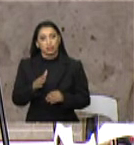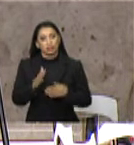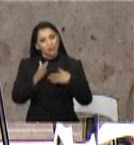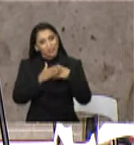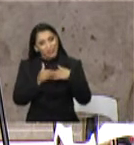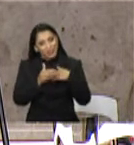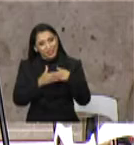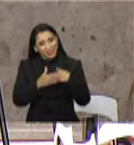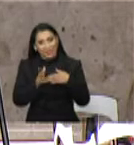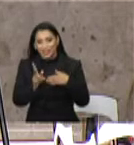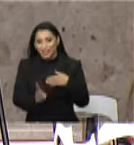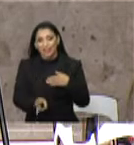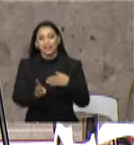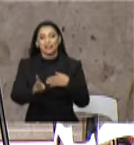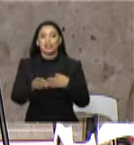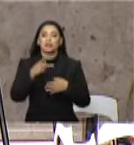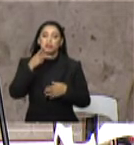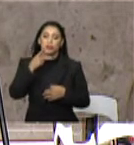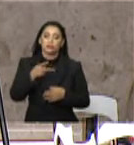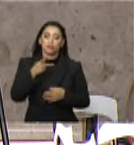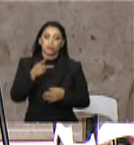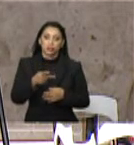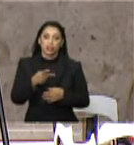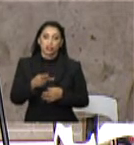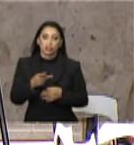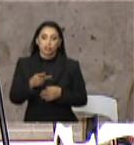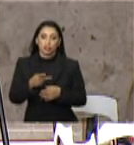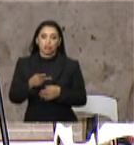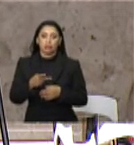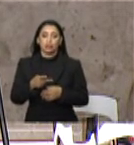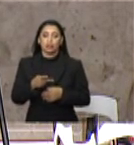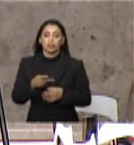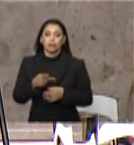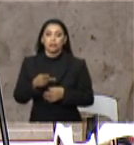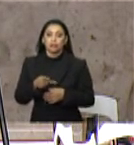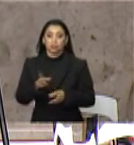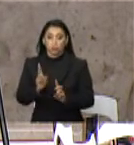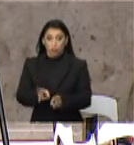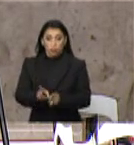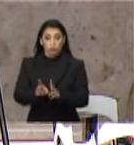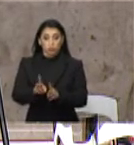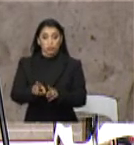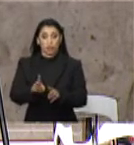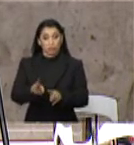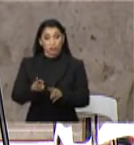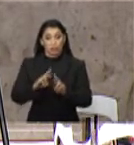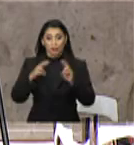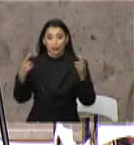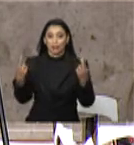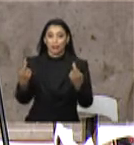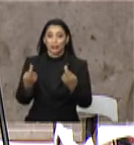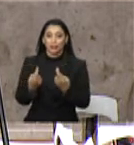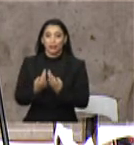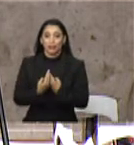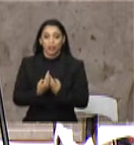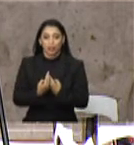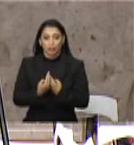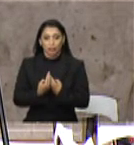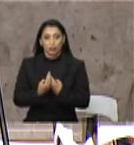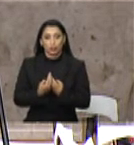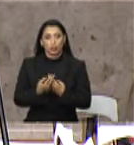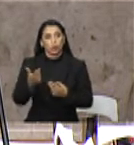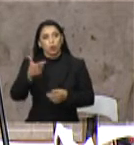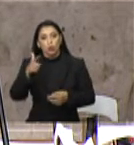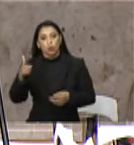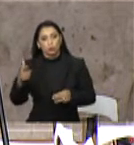que ele é própria me manifestado continuaria na sessão já que os colegas em função